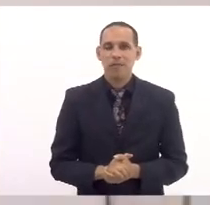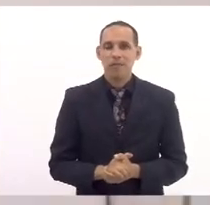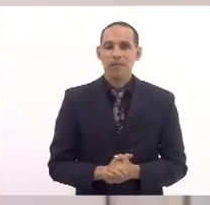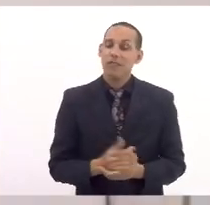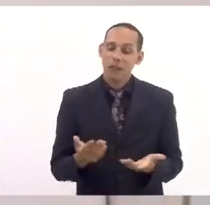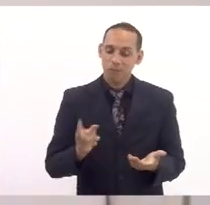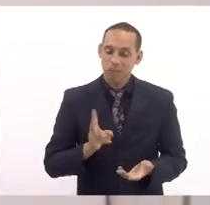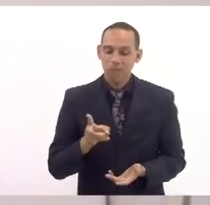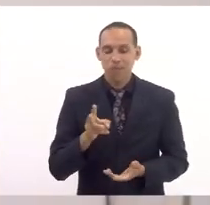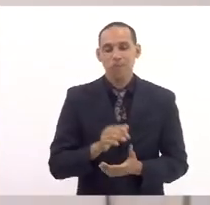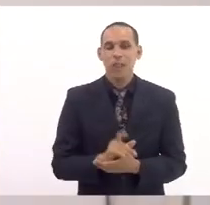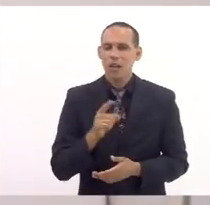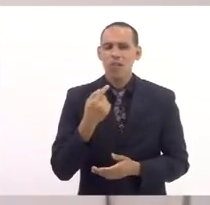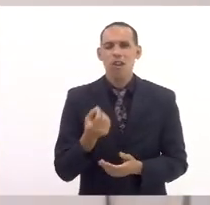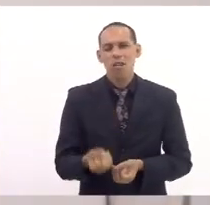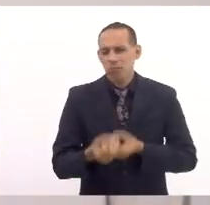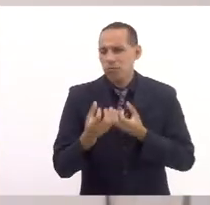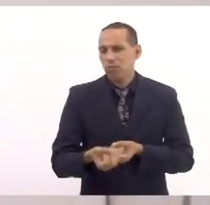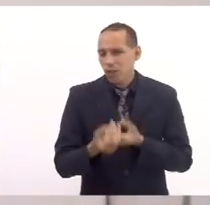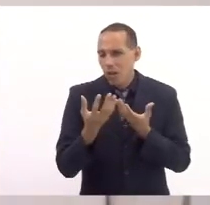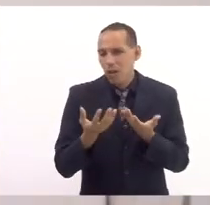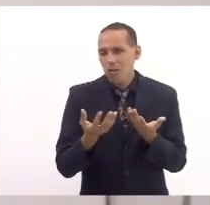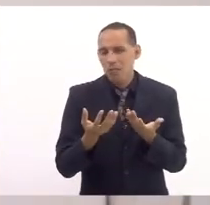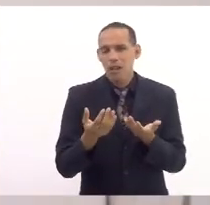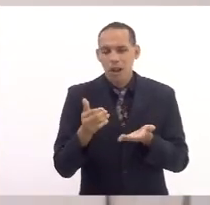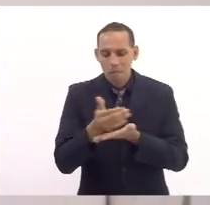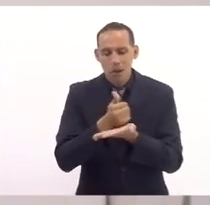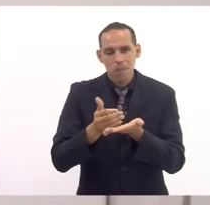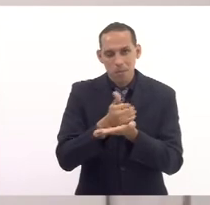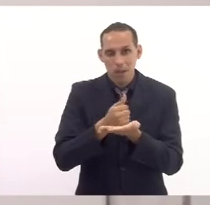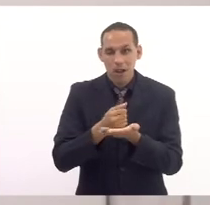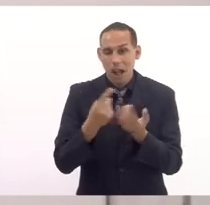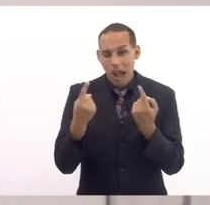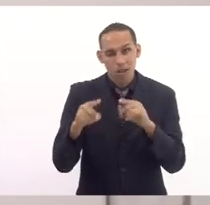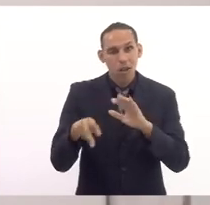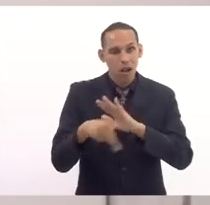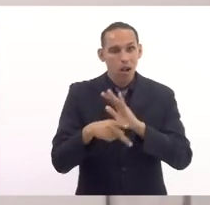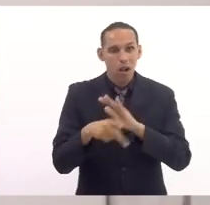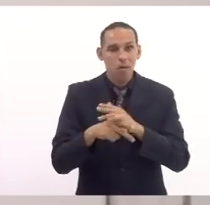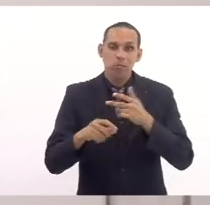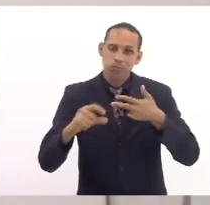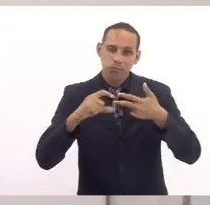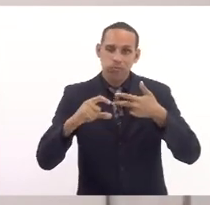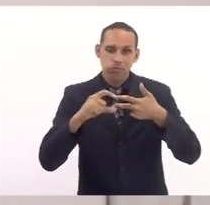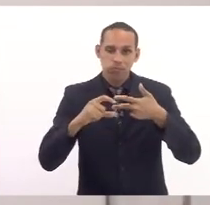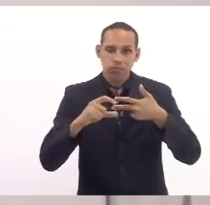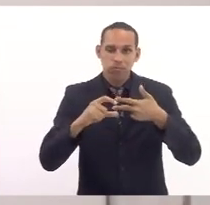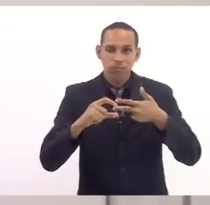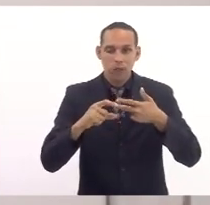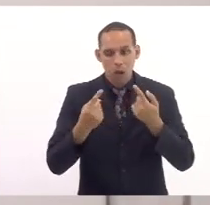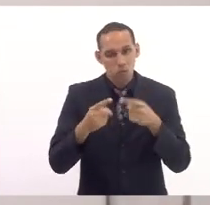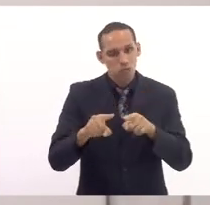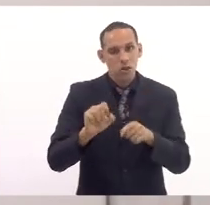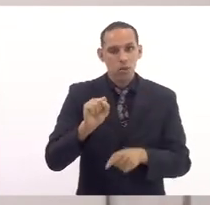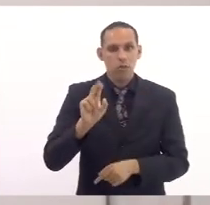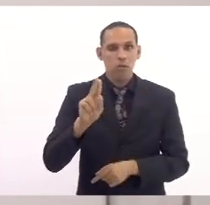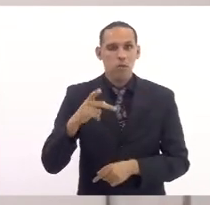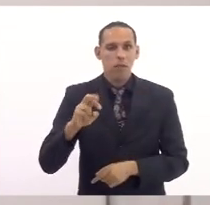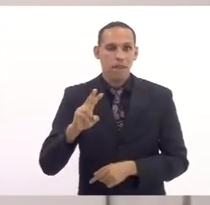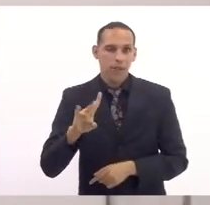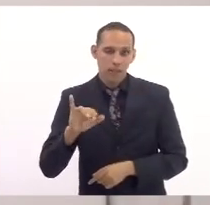que a gente está levantando os dados, quem está acusando por hora é o Poder Executivo, quem está acusando a Supervia ainda não é a